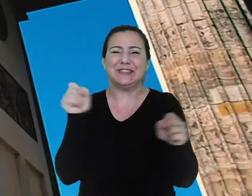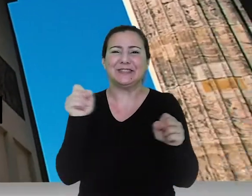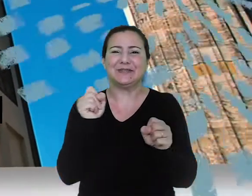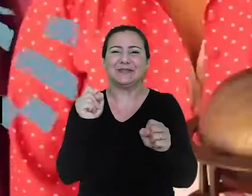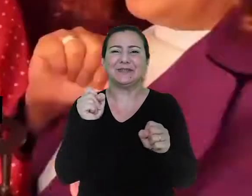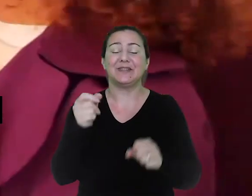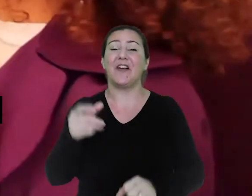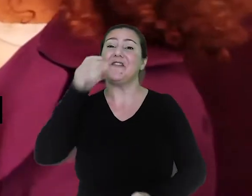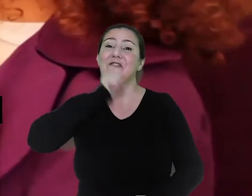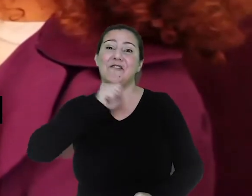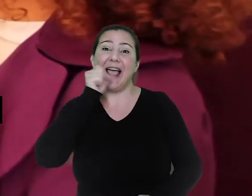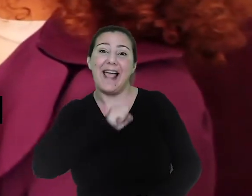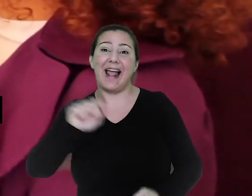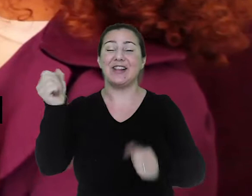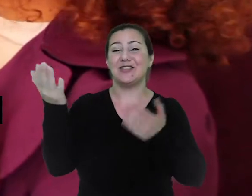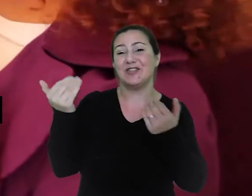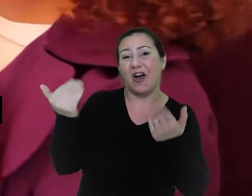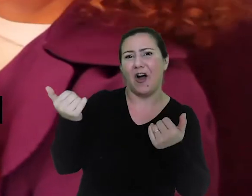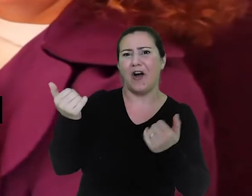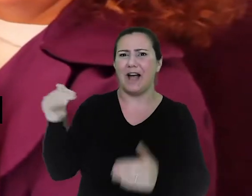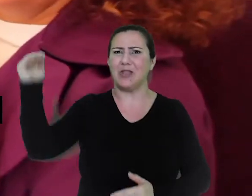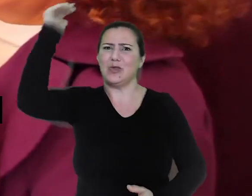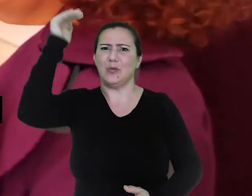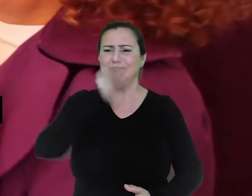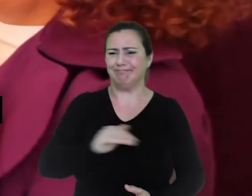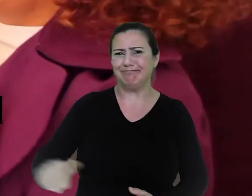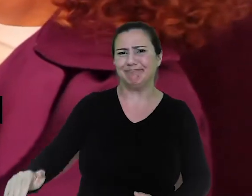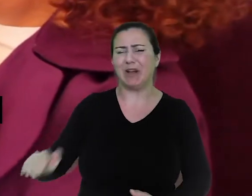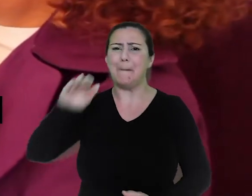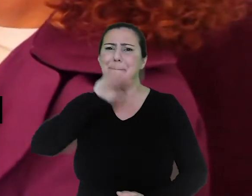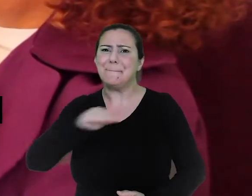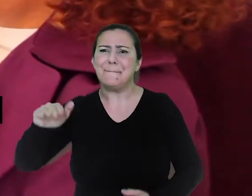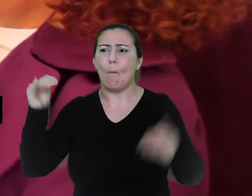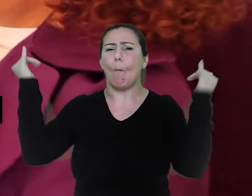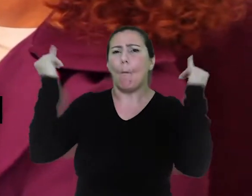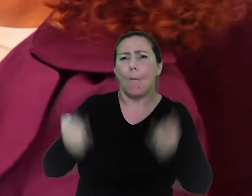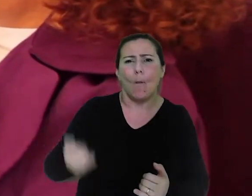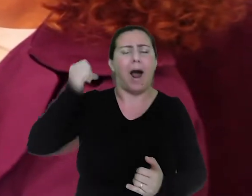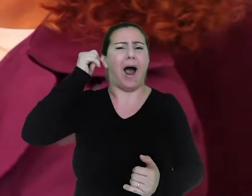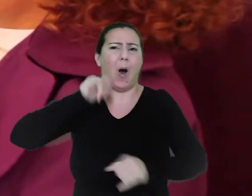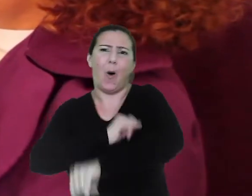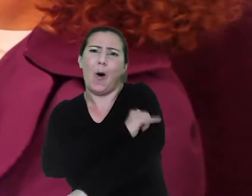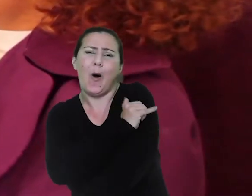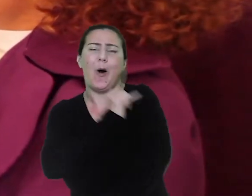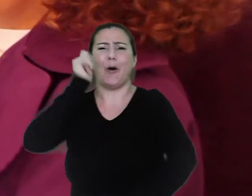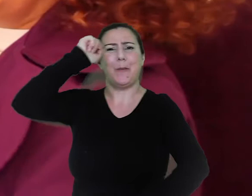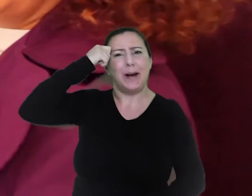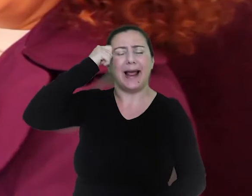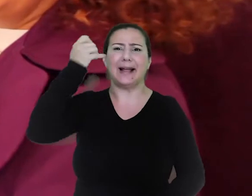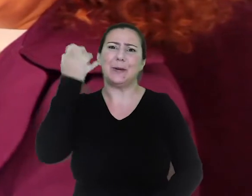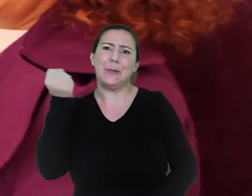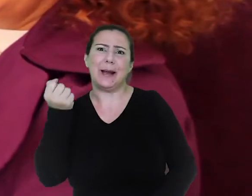vários mano seja novo Criança adulto alto baixo magro gordinho é preto branco amarelo